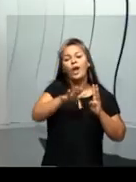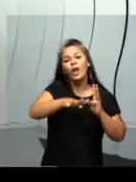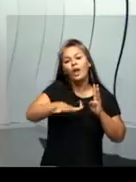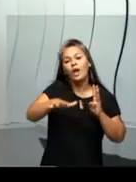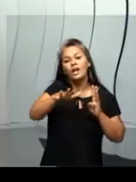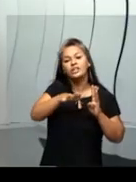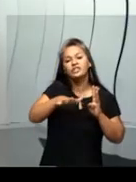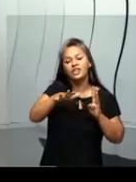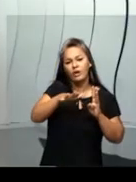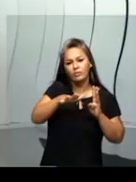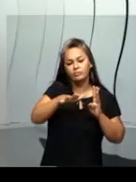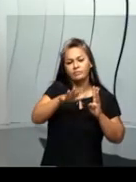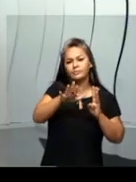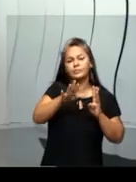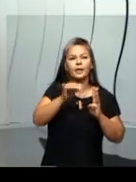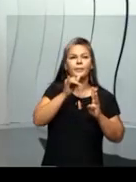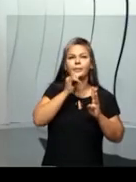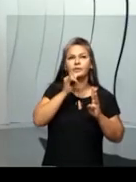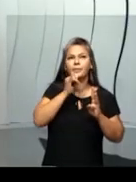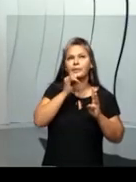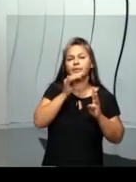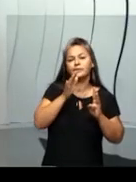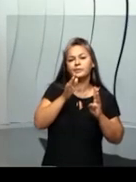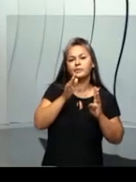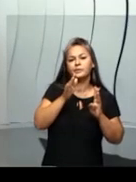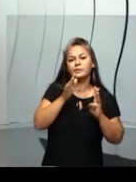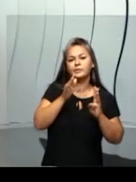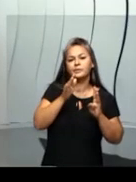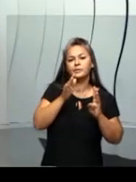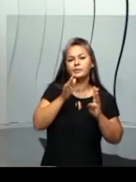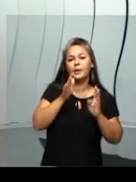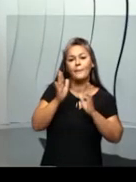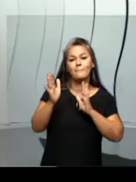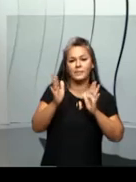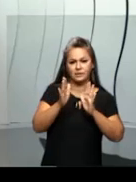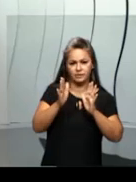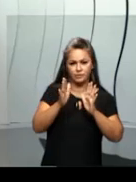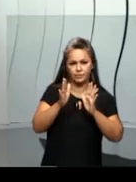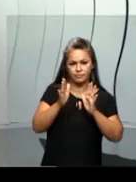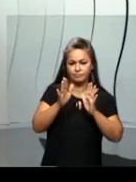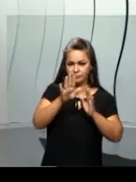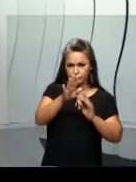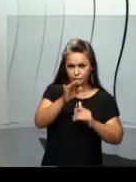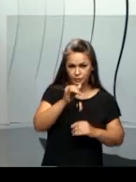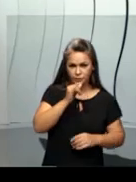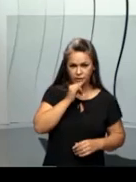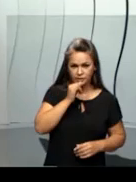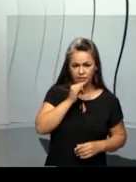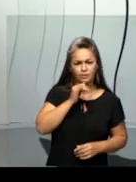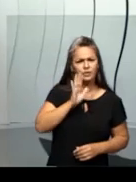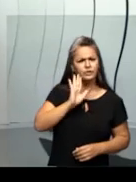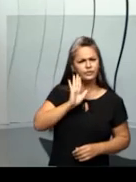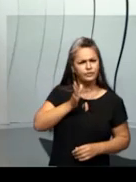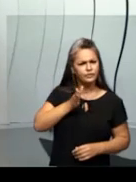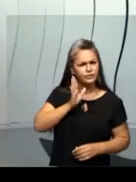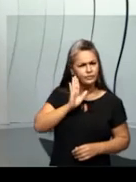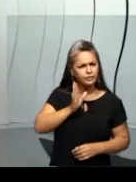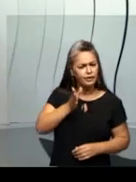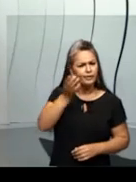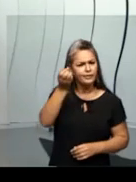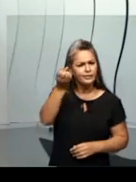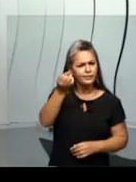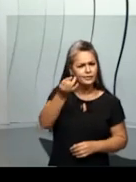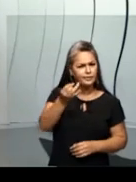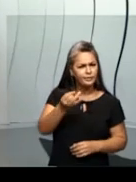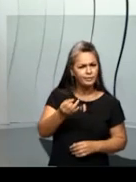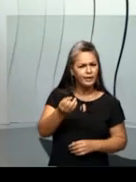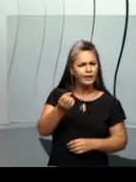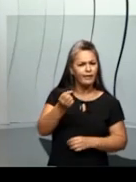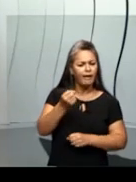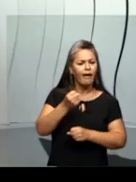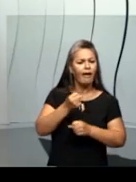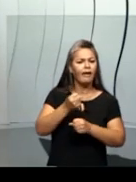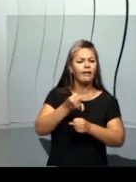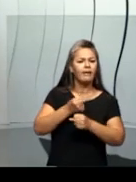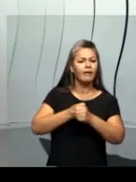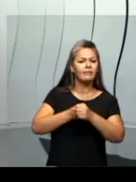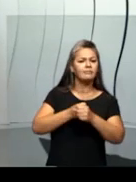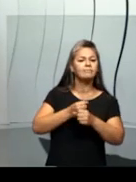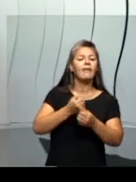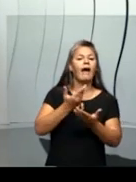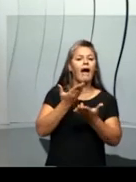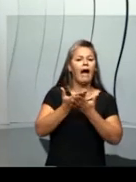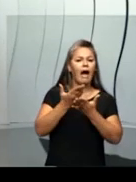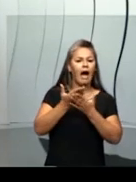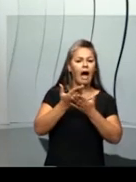representar para a época. Então, aí, como eu falei na aula passada, anterior, sobre a questão da evolução da tecnologia,